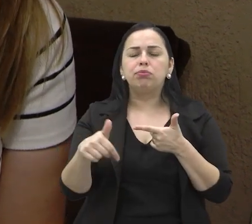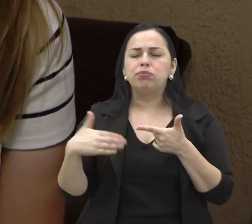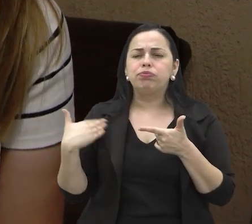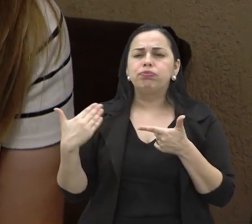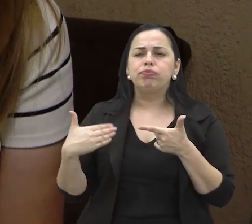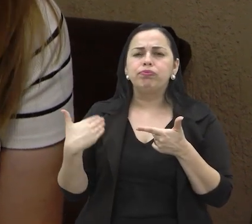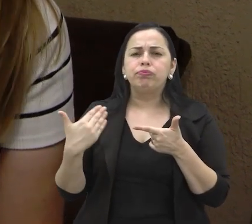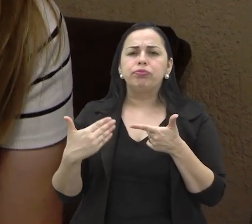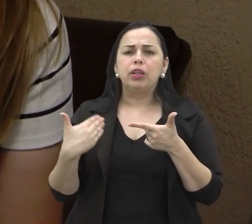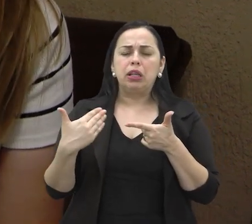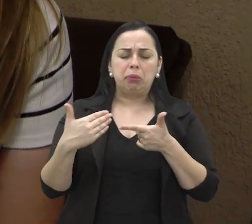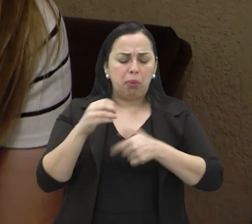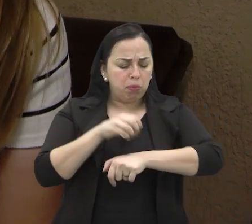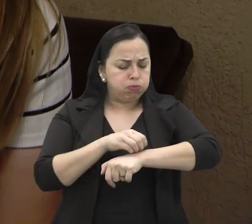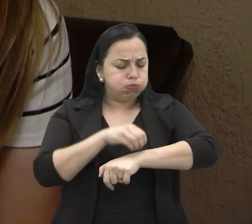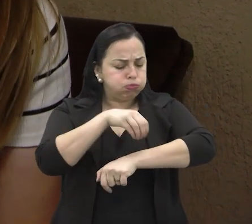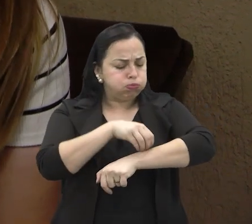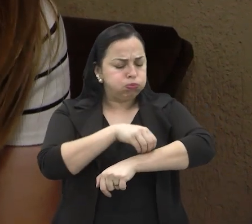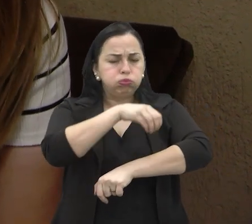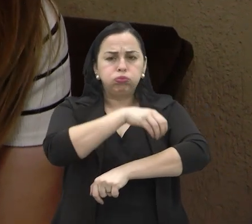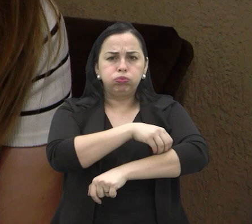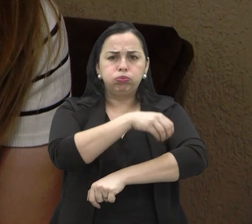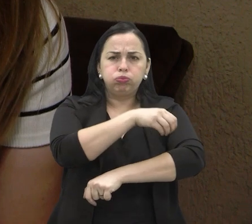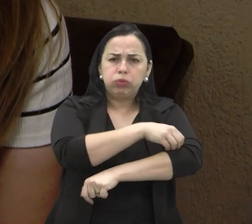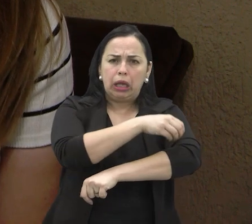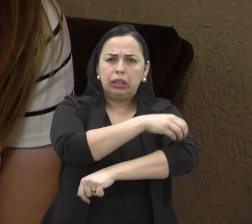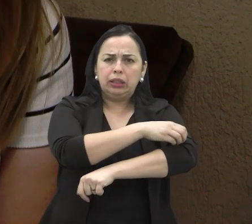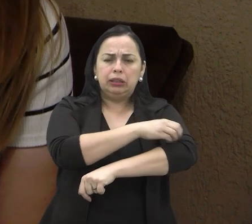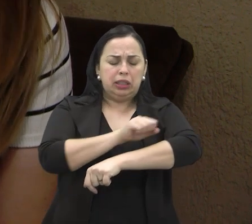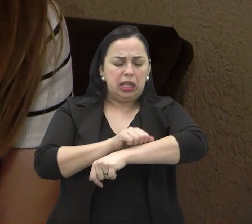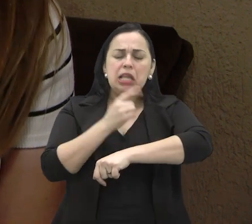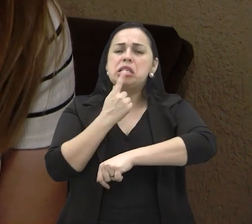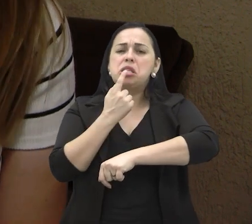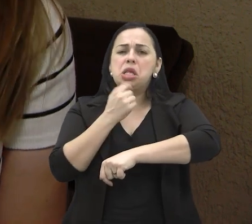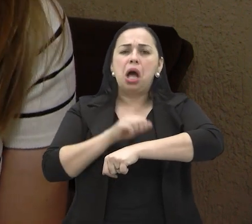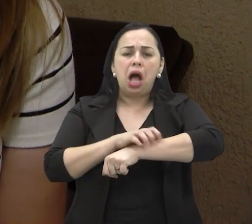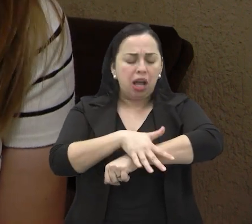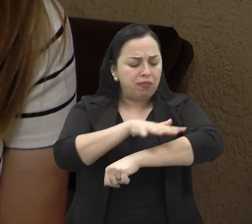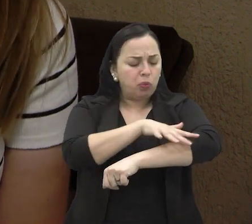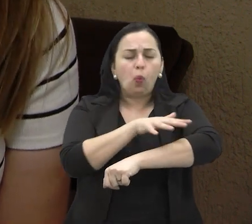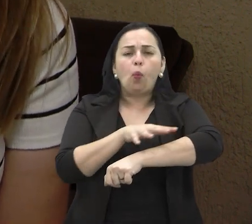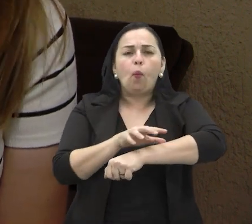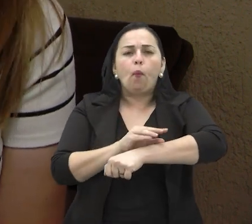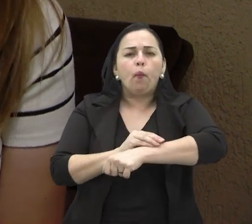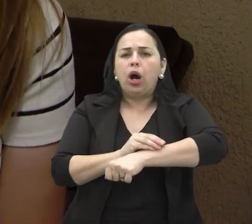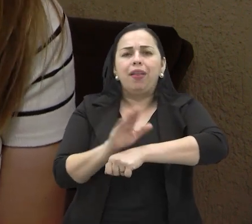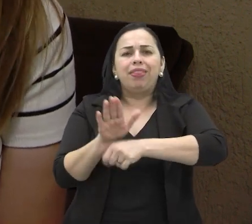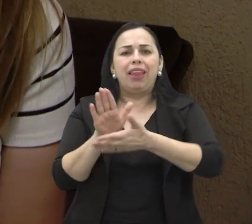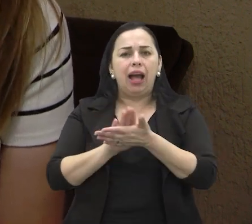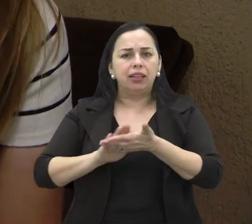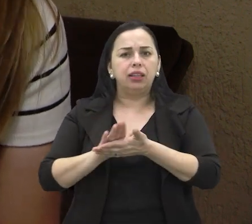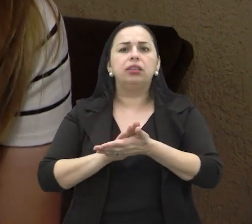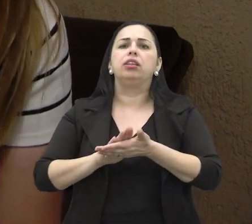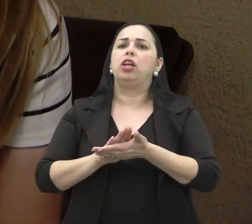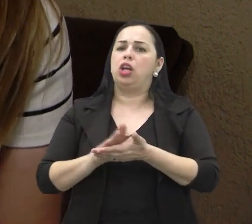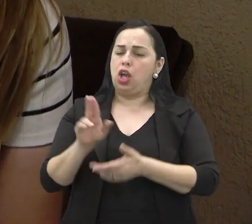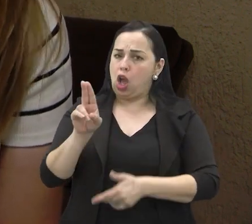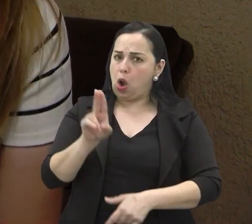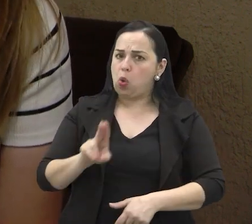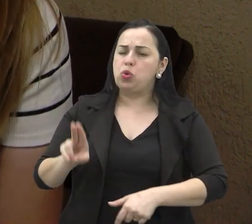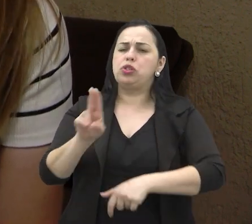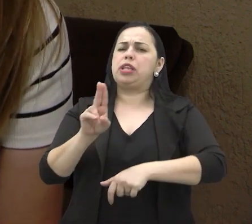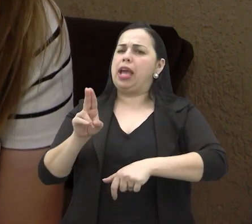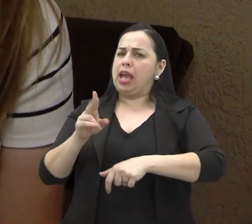depois, passado um tempo, começaram as feridas. E a ferida sangrava, não cicatrizava. Eu